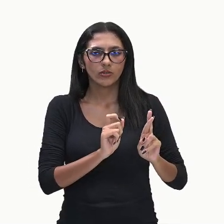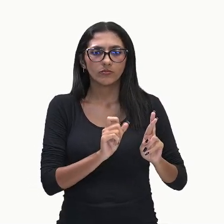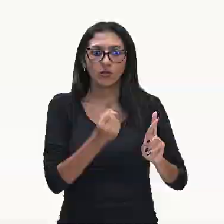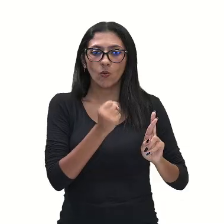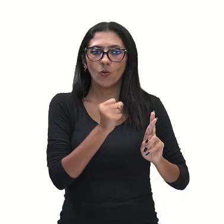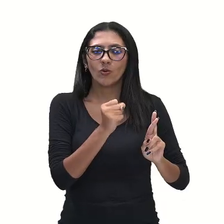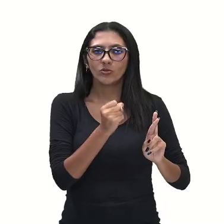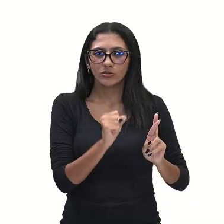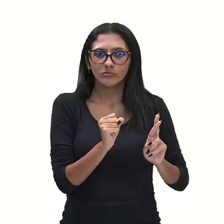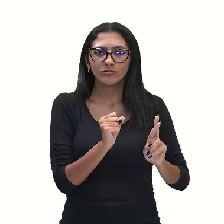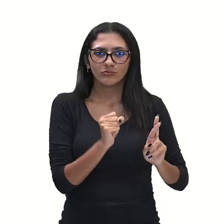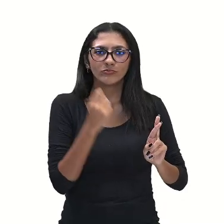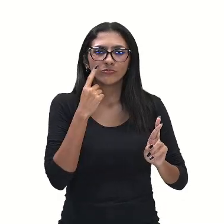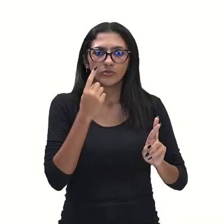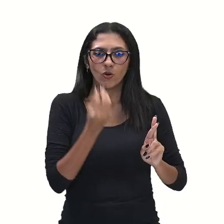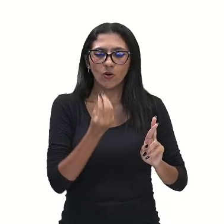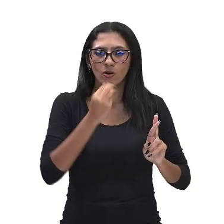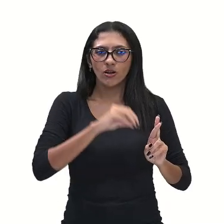8 centímetros.